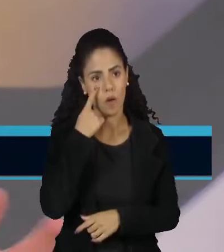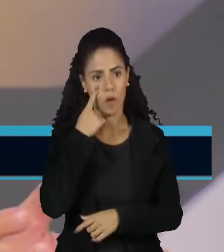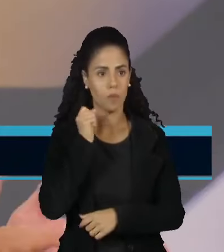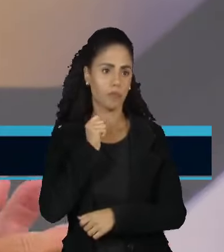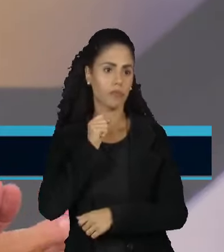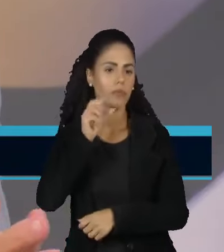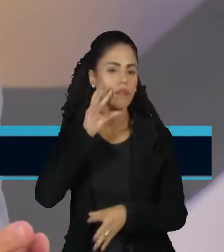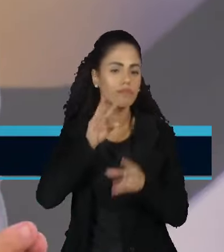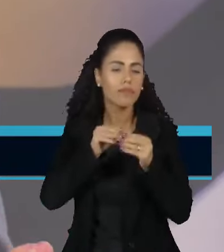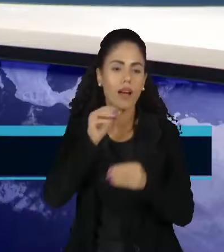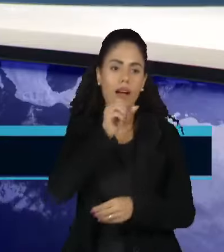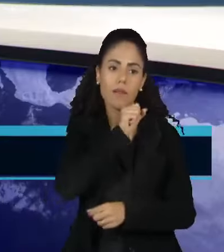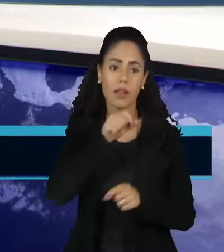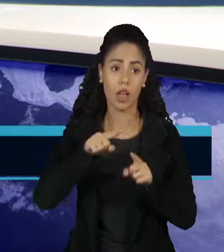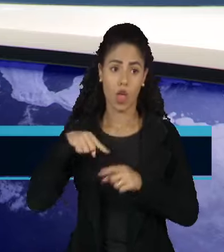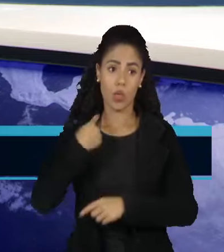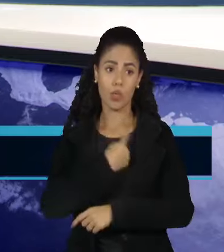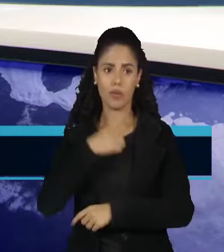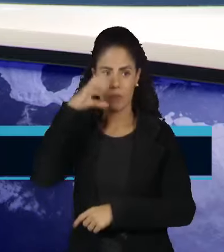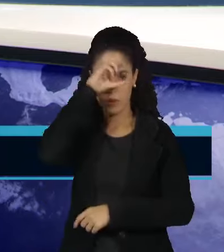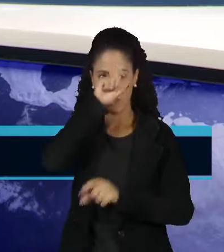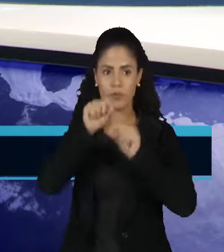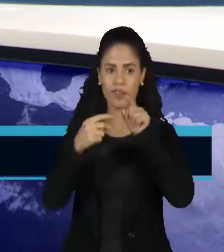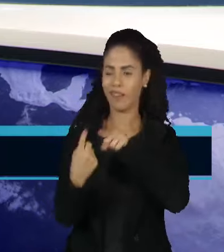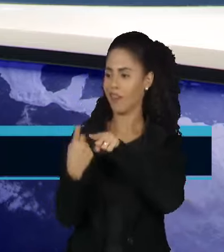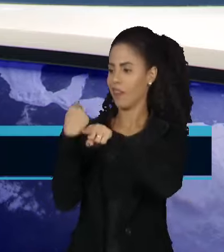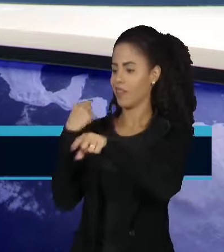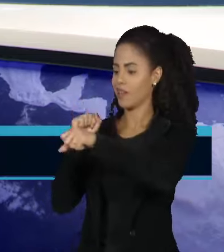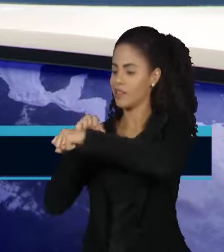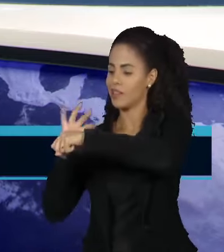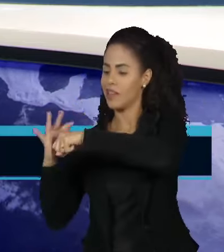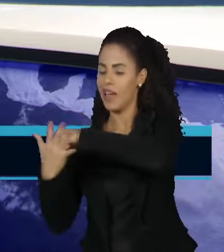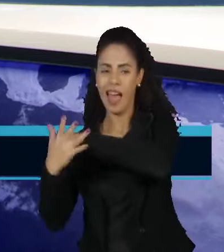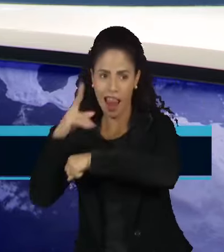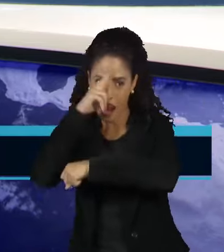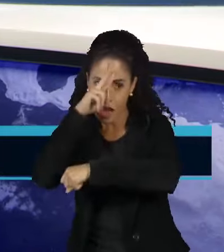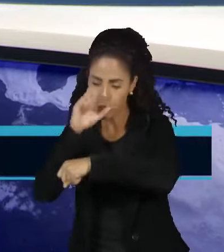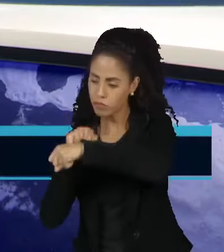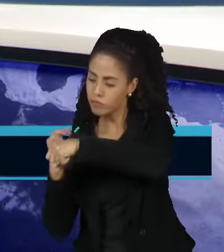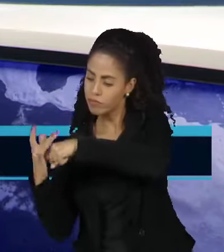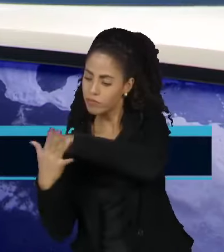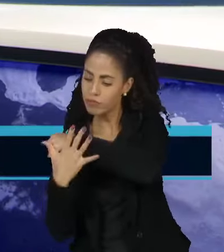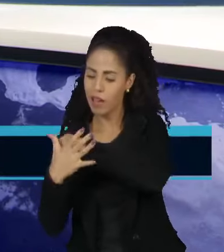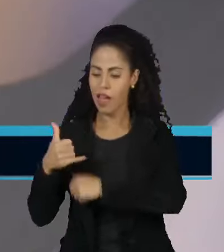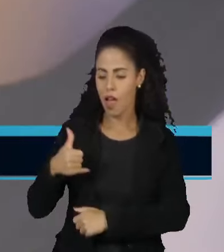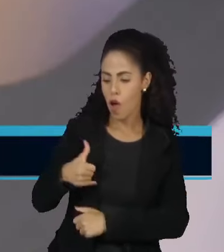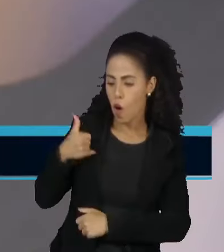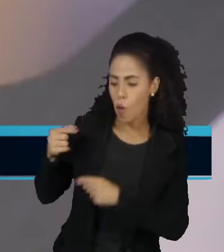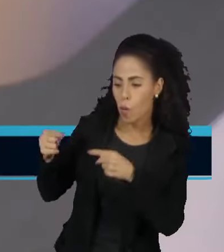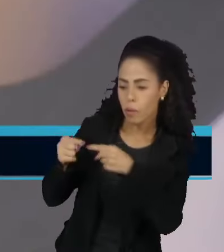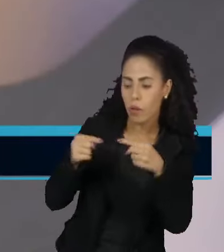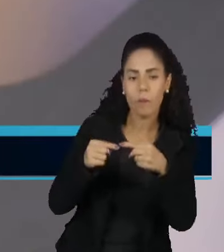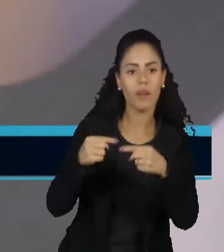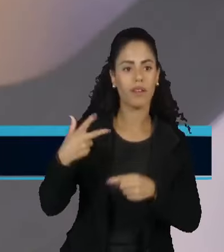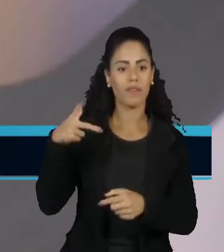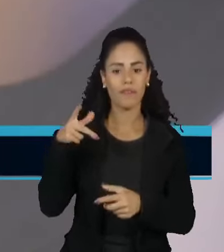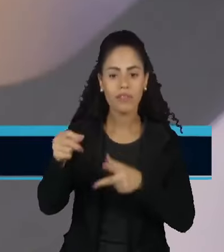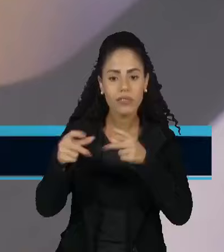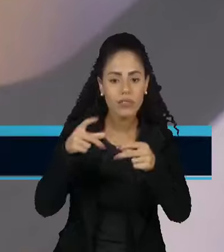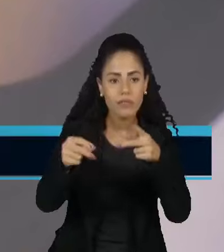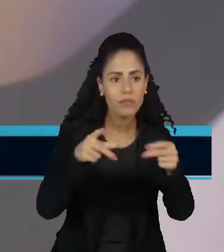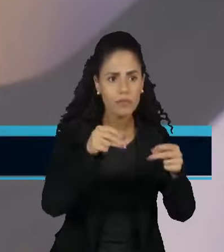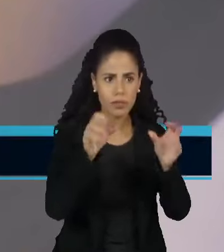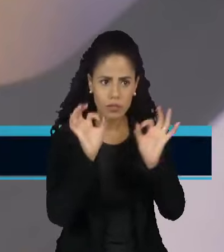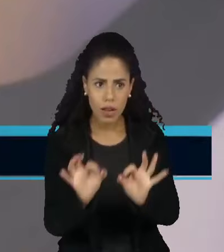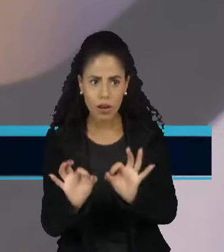A gente aprendeu com a Covid, por exemplo, que a gente vacinou por faixa etária, que não era bem assim. Você tinha que vacinar por faixa